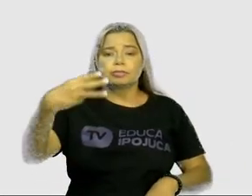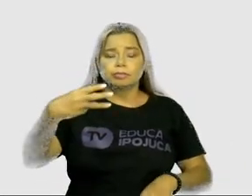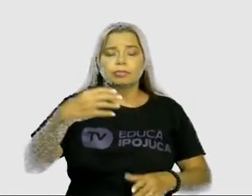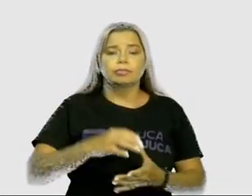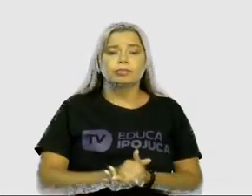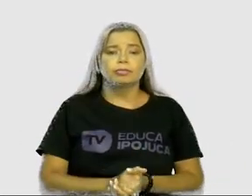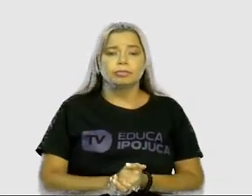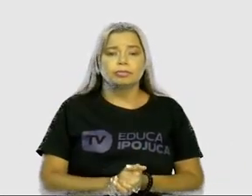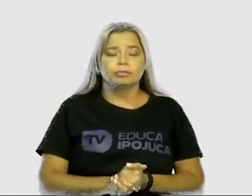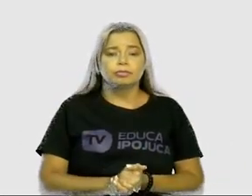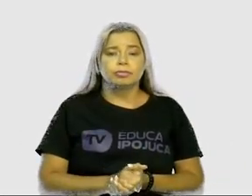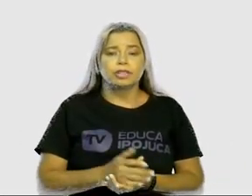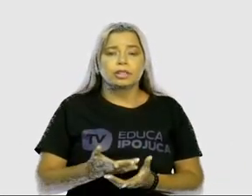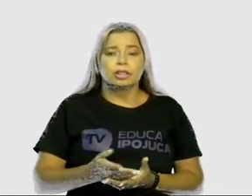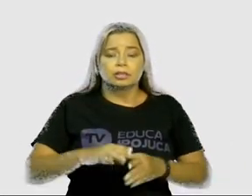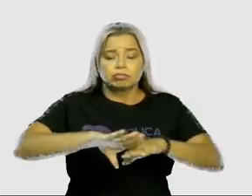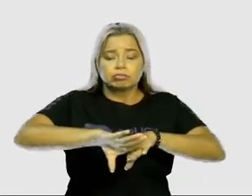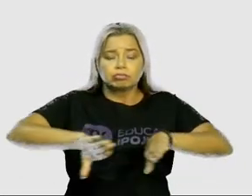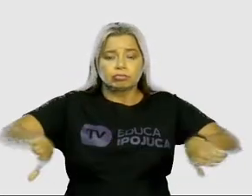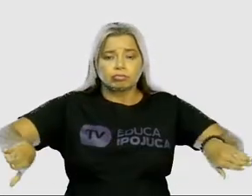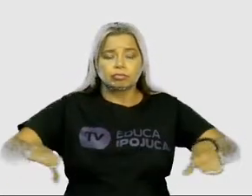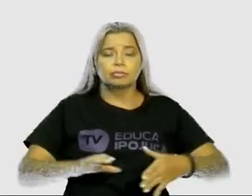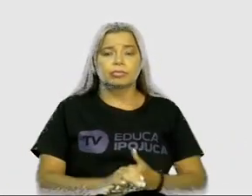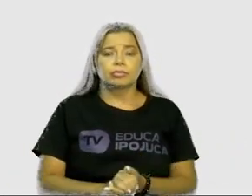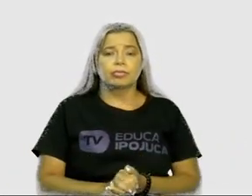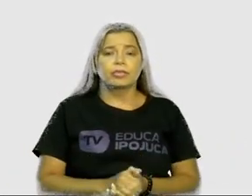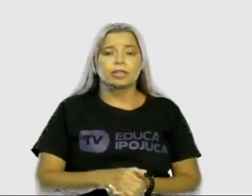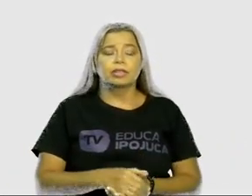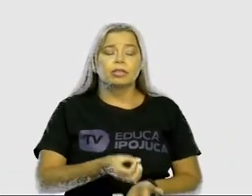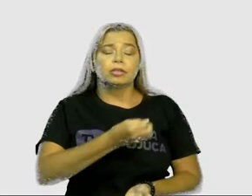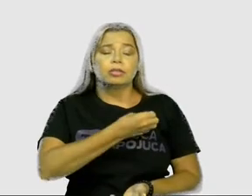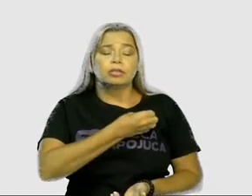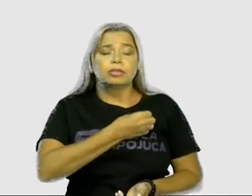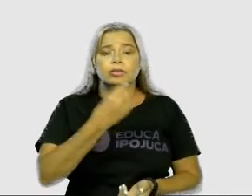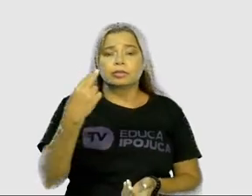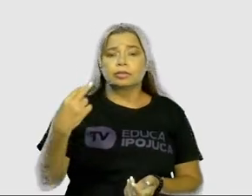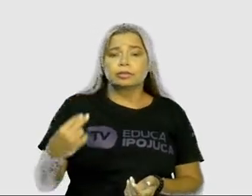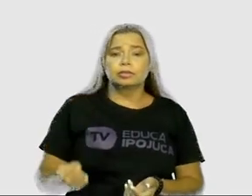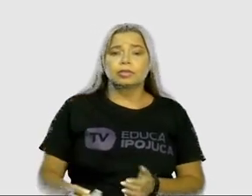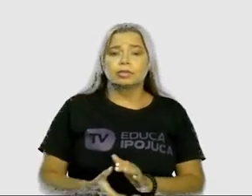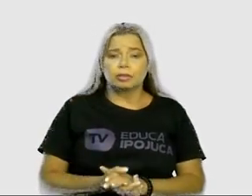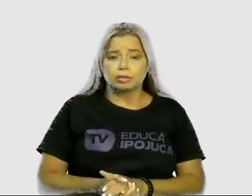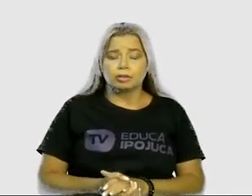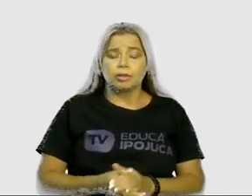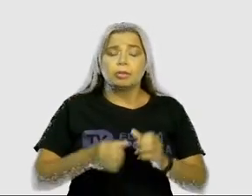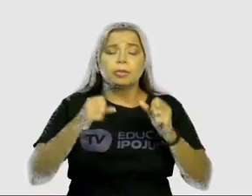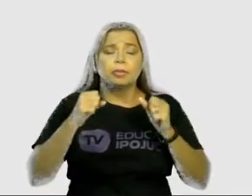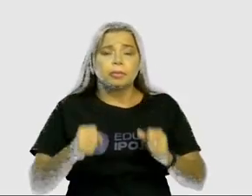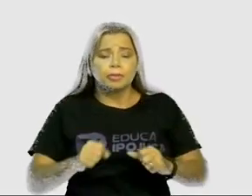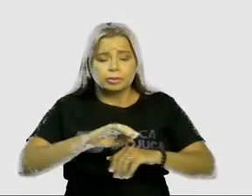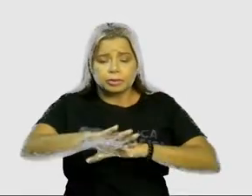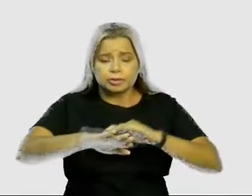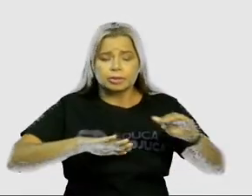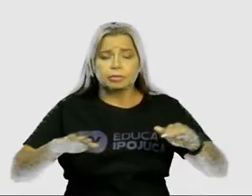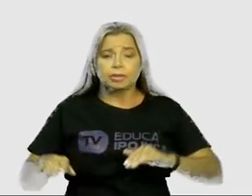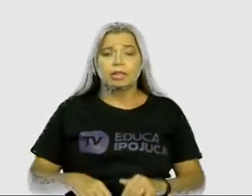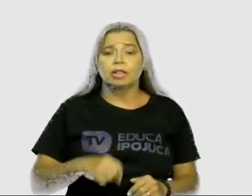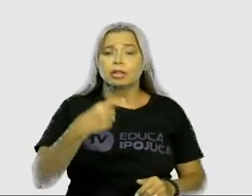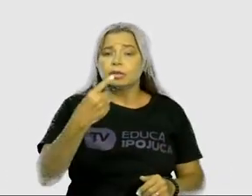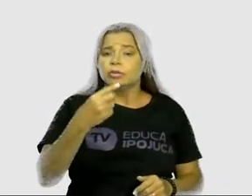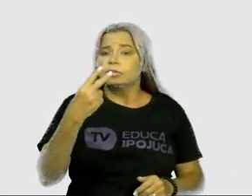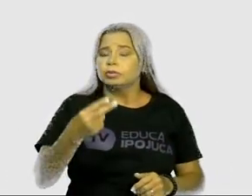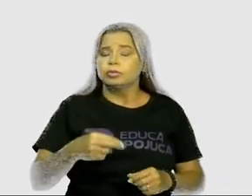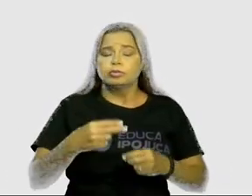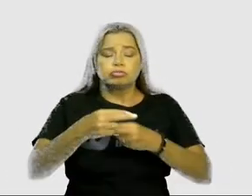é a decomposição de um número natural podemos decompor em dois ou mais elementos que a